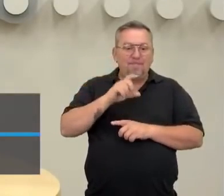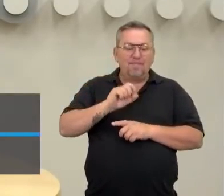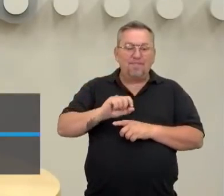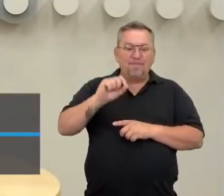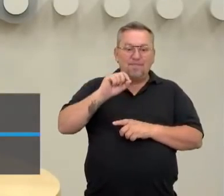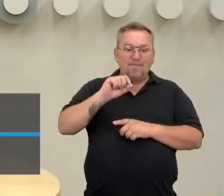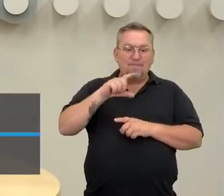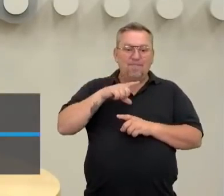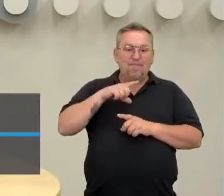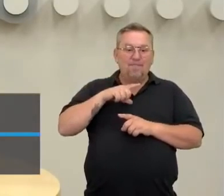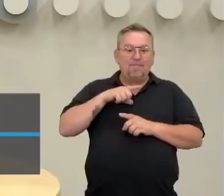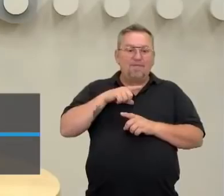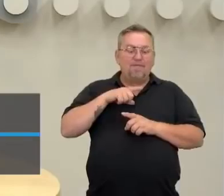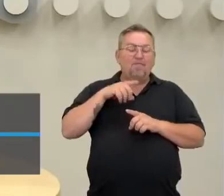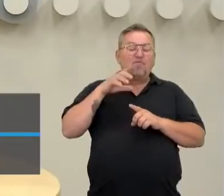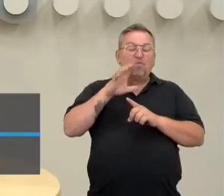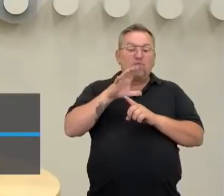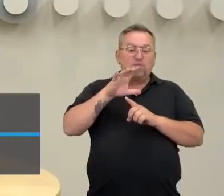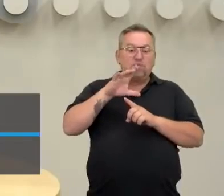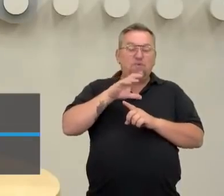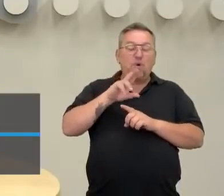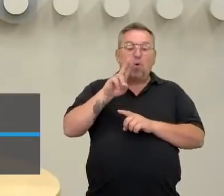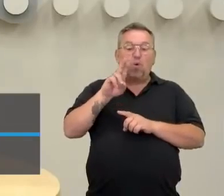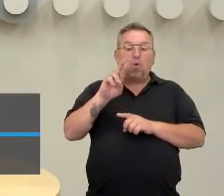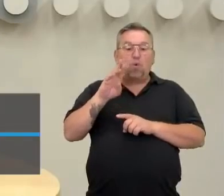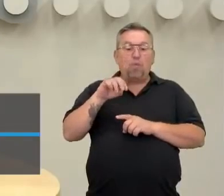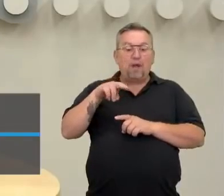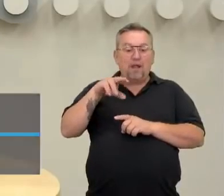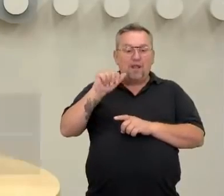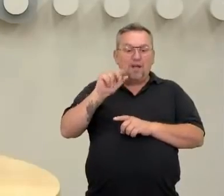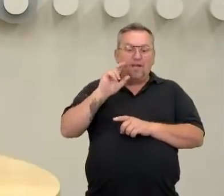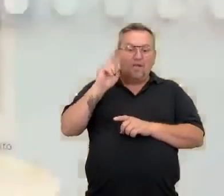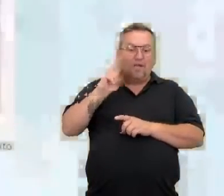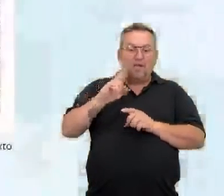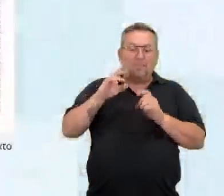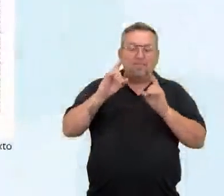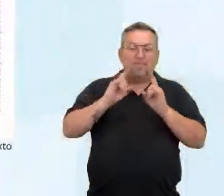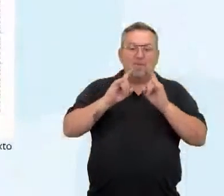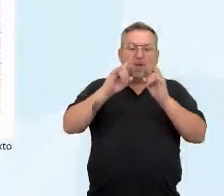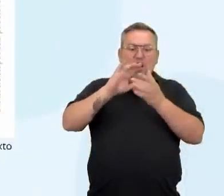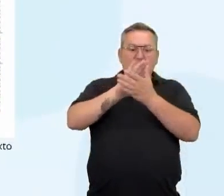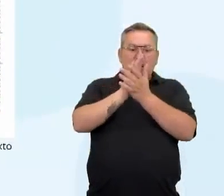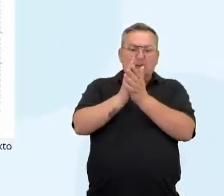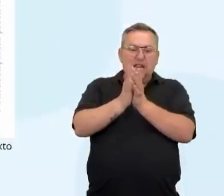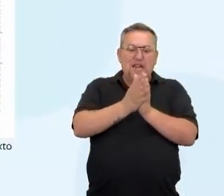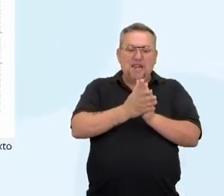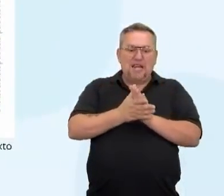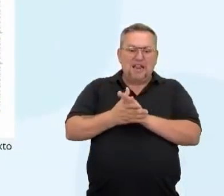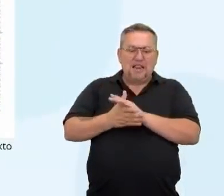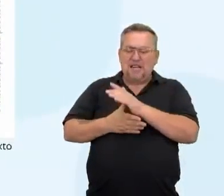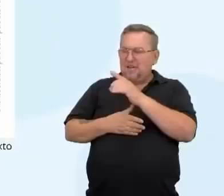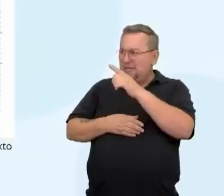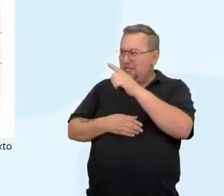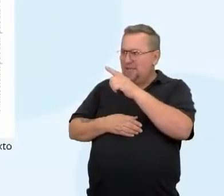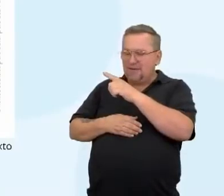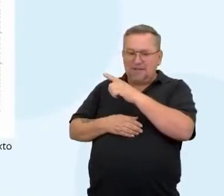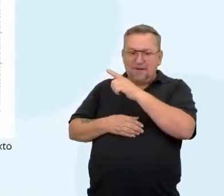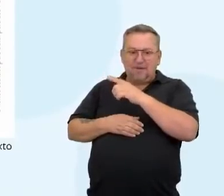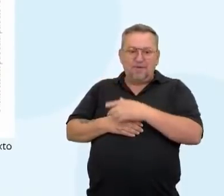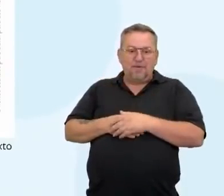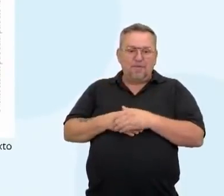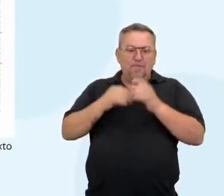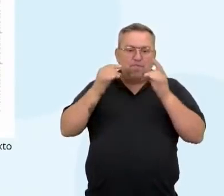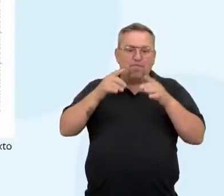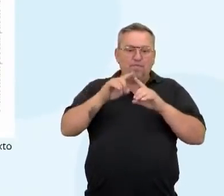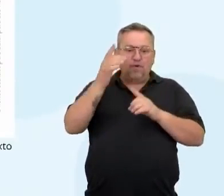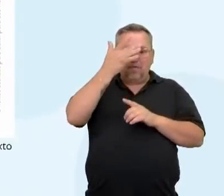de intervenção urbana, né, onde você vê, né, uma cidade degradada, né, um pedaço da cidade abandonado, e